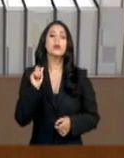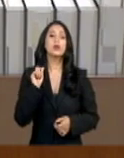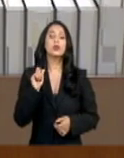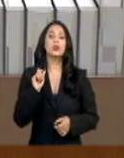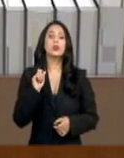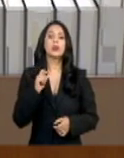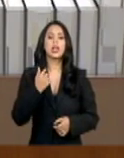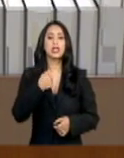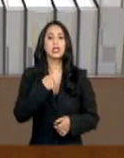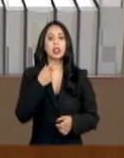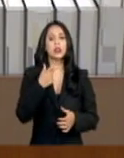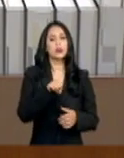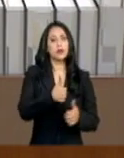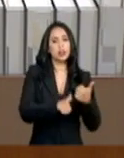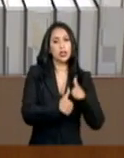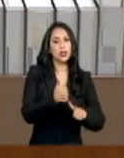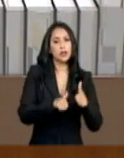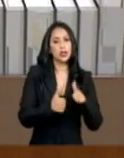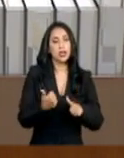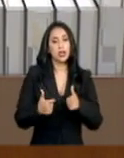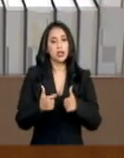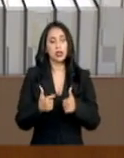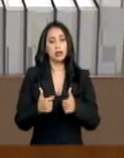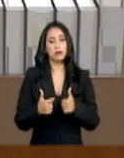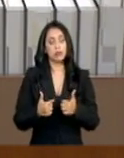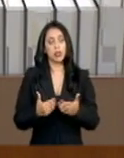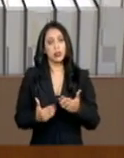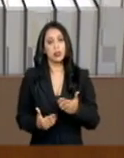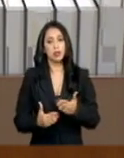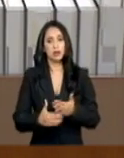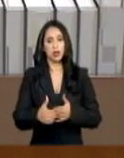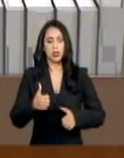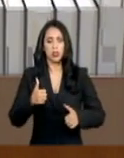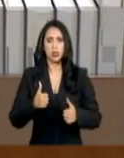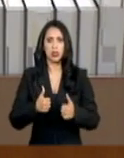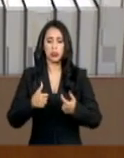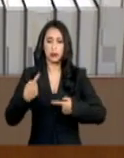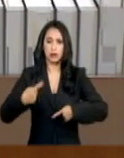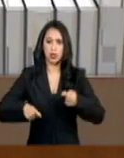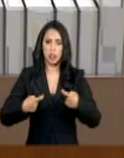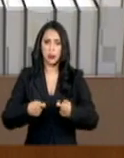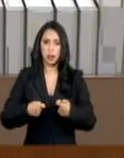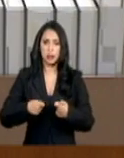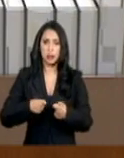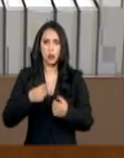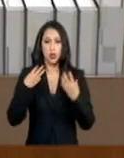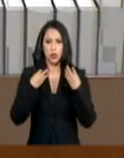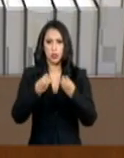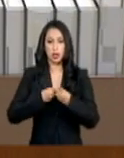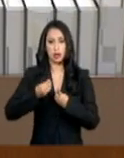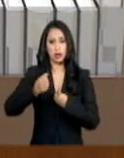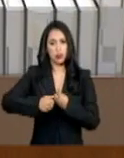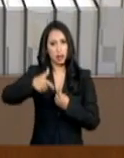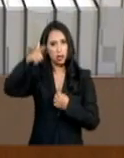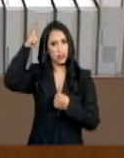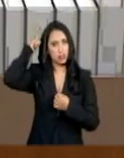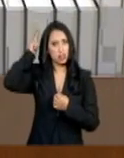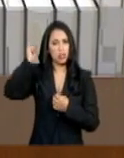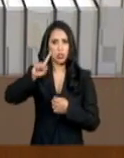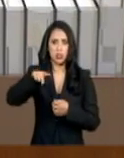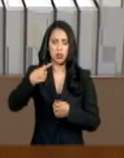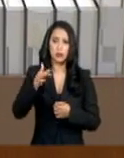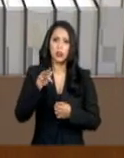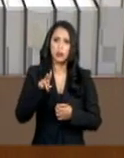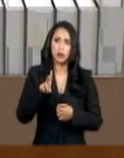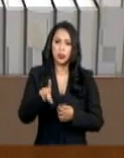verificou que durante os debates o ministro alexandre depois inclusive ministro luiz fux fez uma intervenção de que